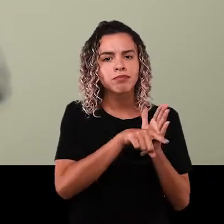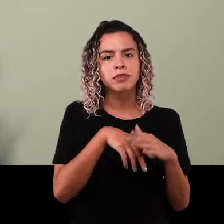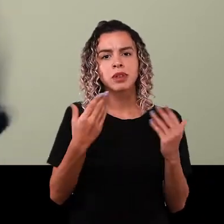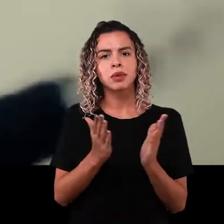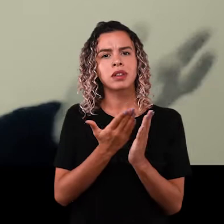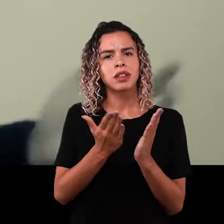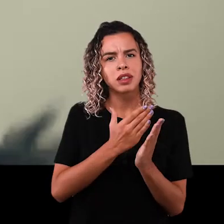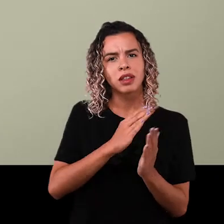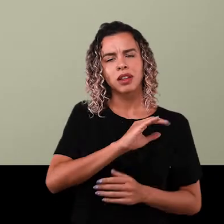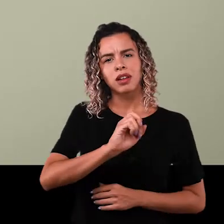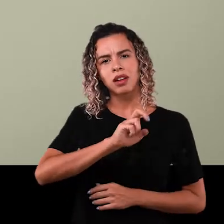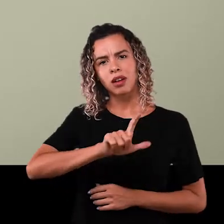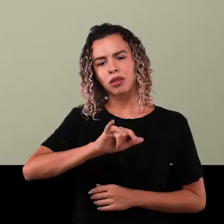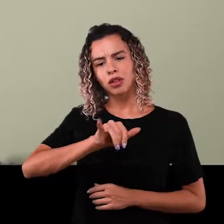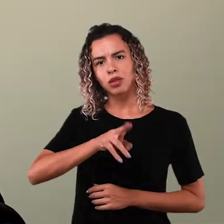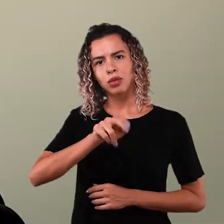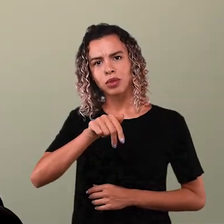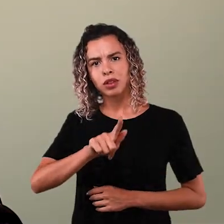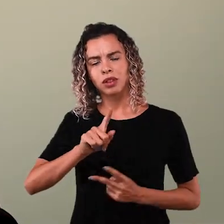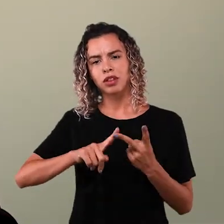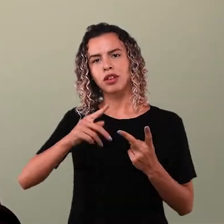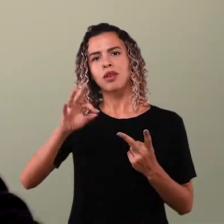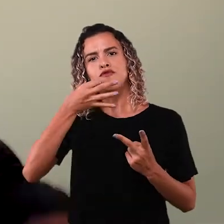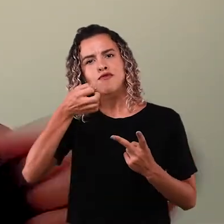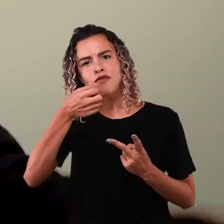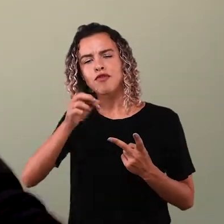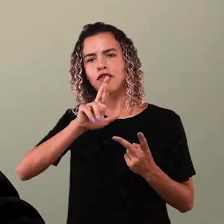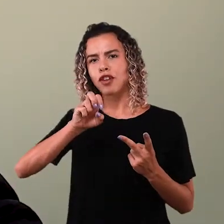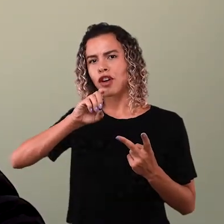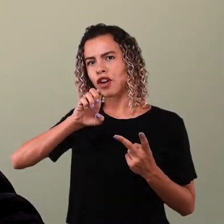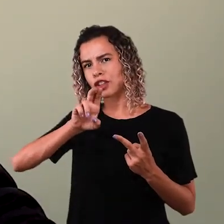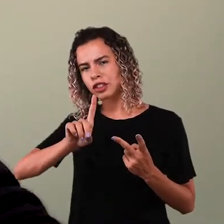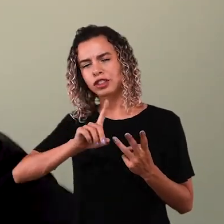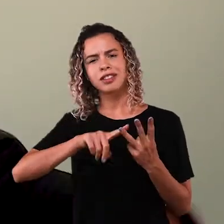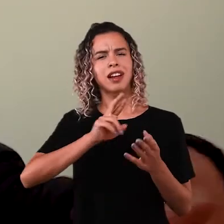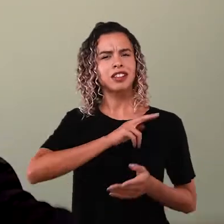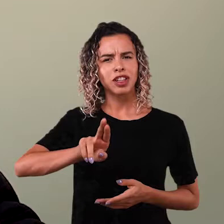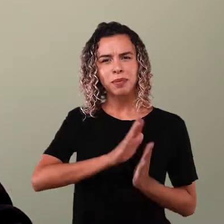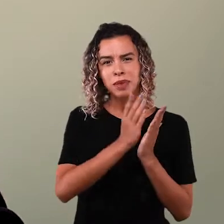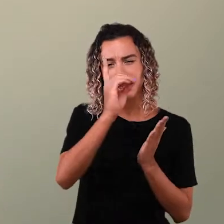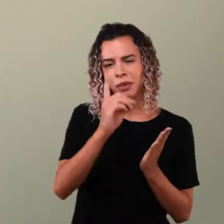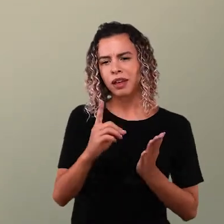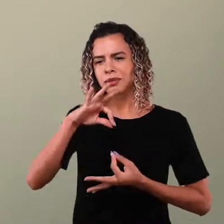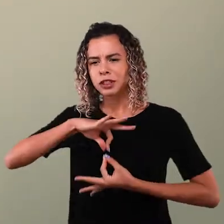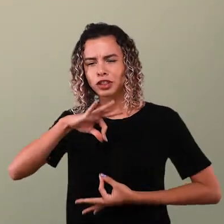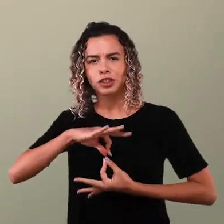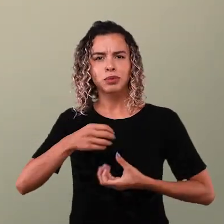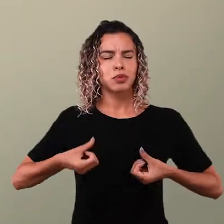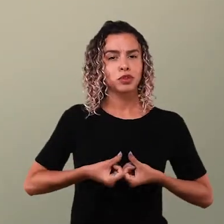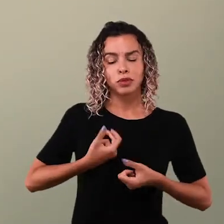li Carl Jung, Freud, diversas religiões, espiritismo, budismo, a própria Bíblia. Eu estava numa